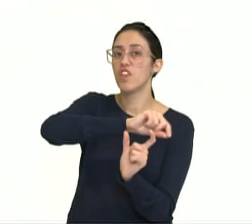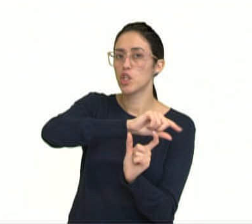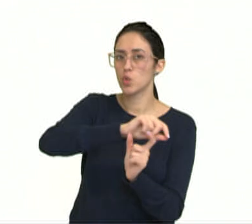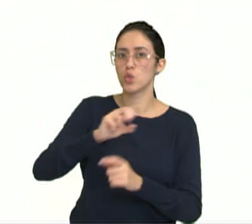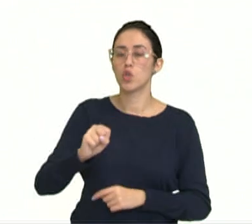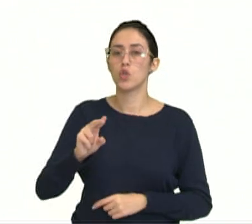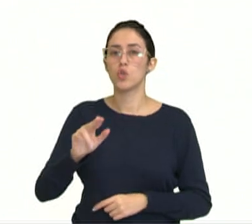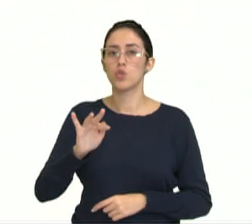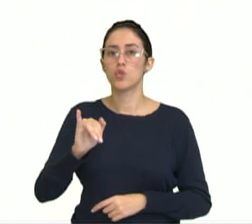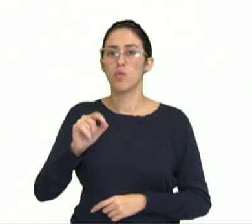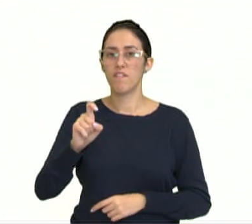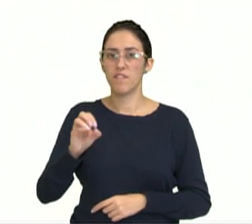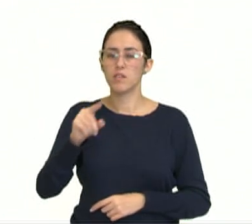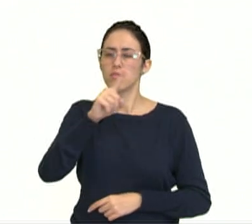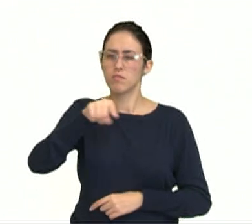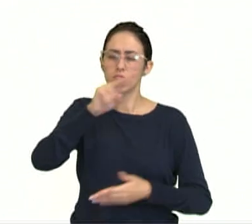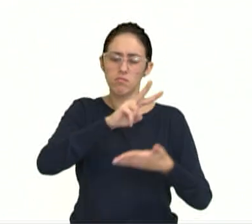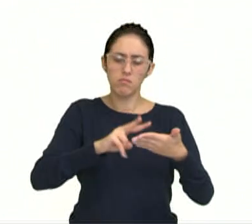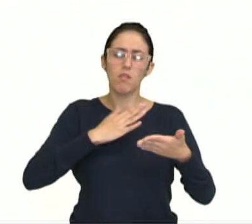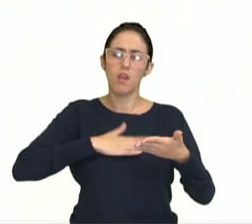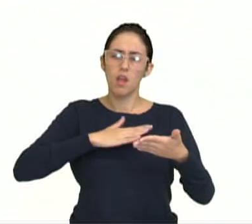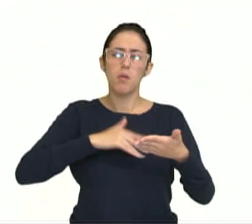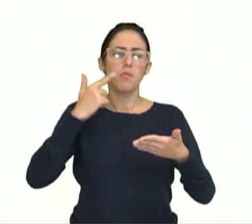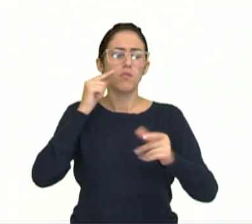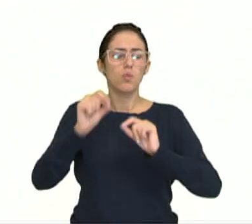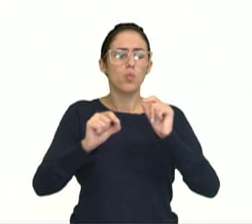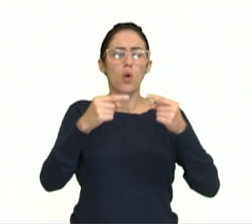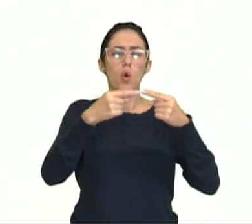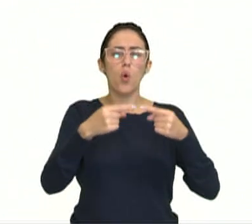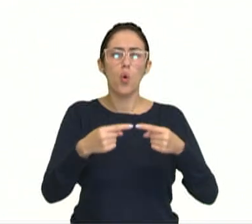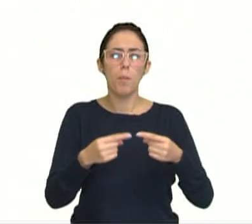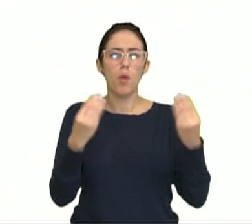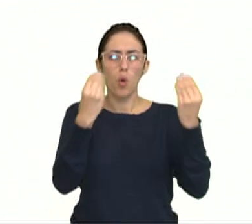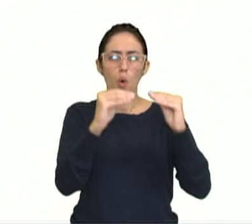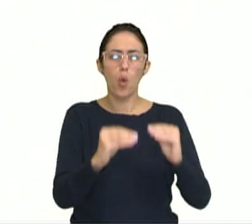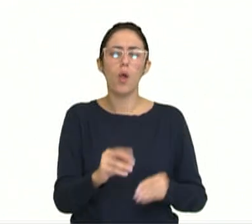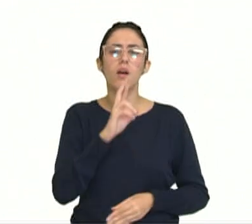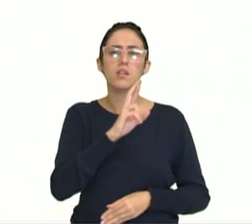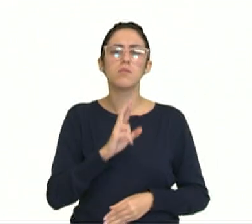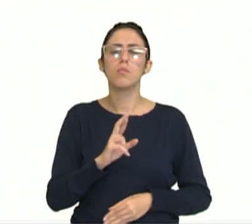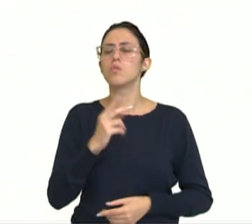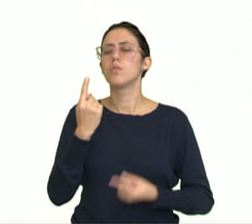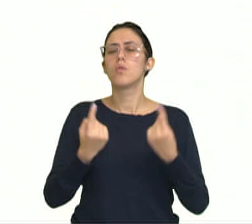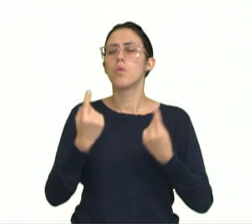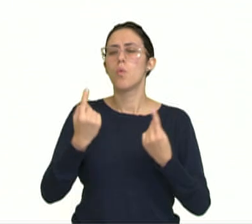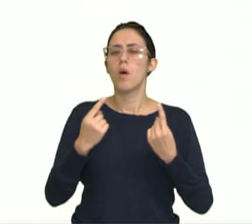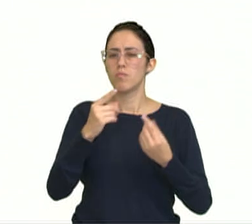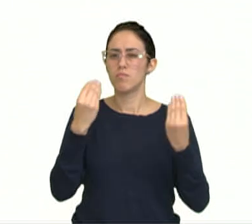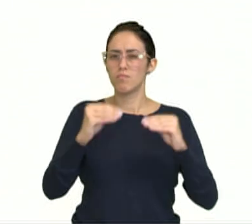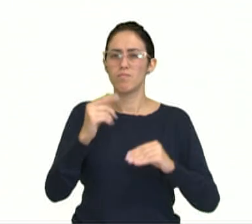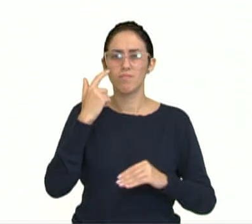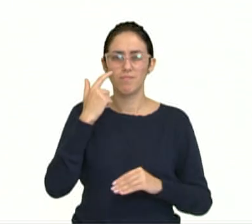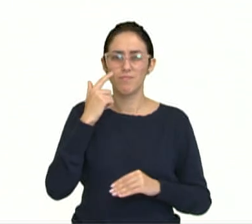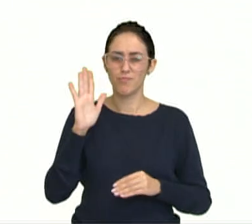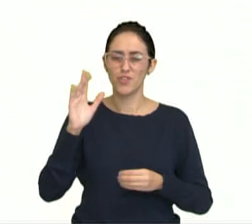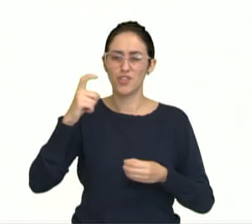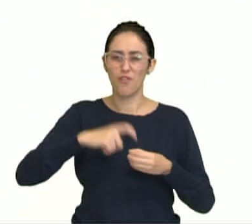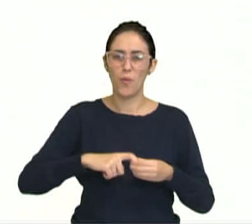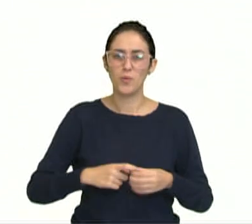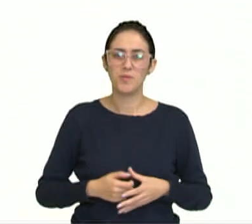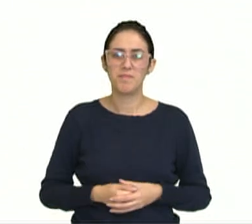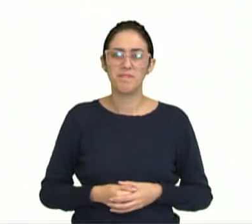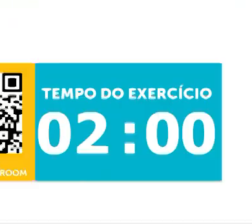com calma, dê uma olhada nos adjetivos que estão entre parênteses e veja aí qual seria o sufixo correto. Já volto para